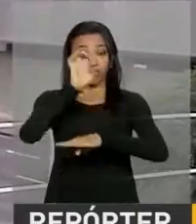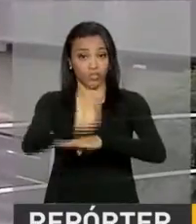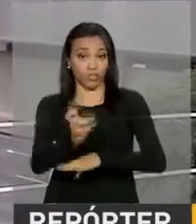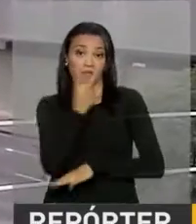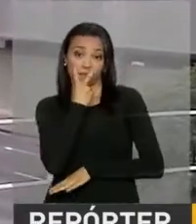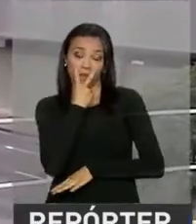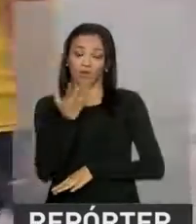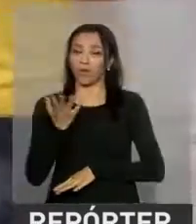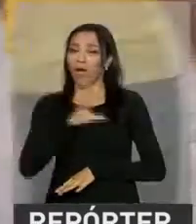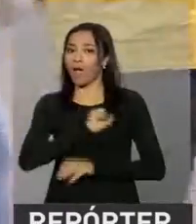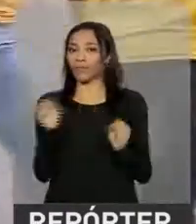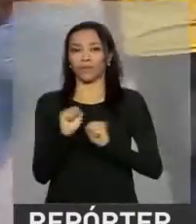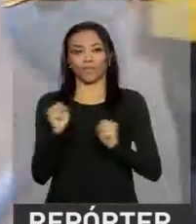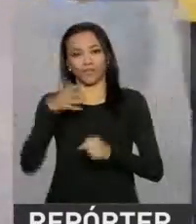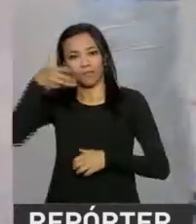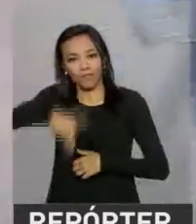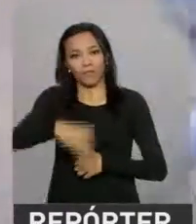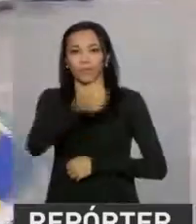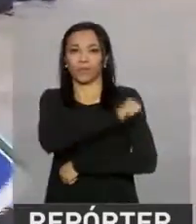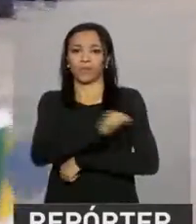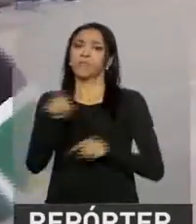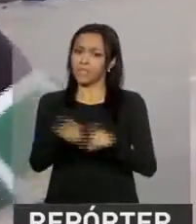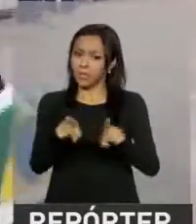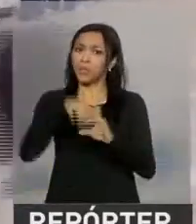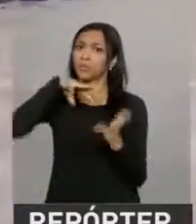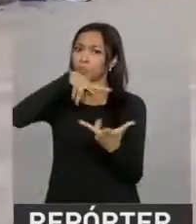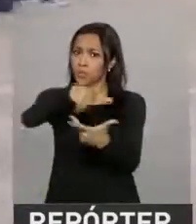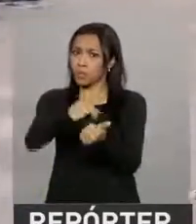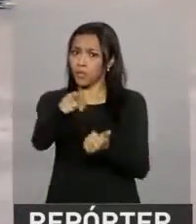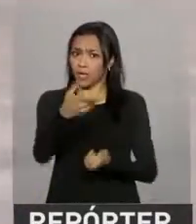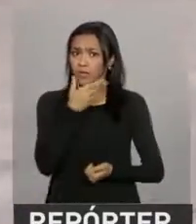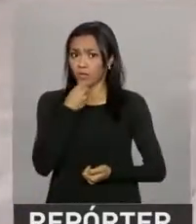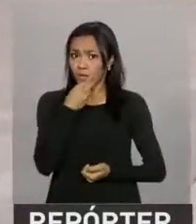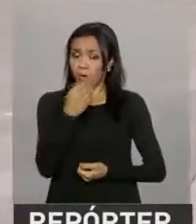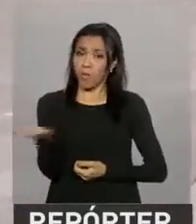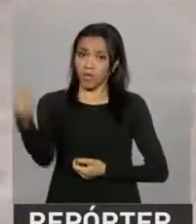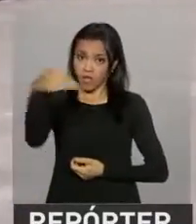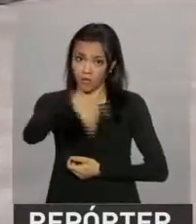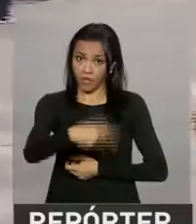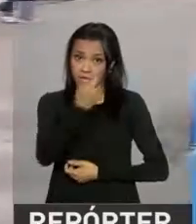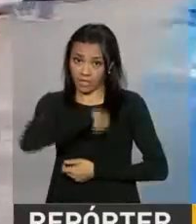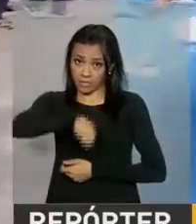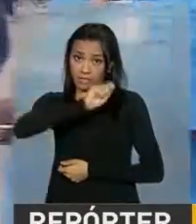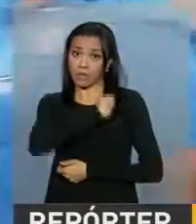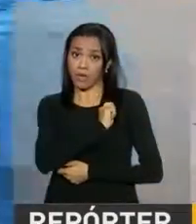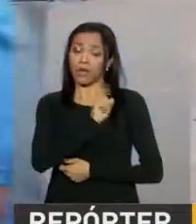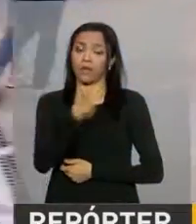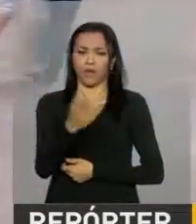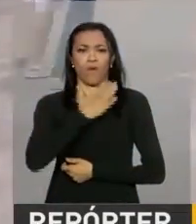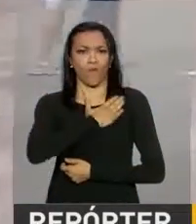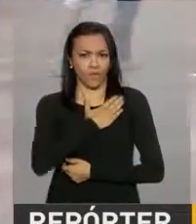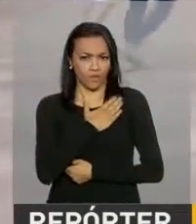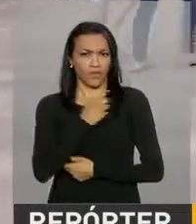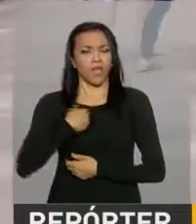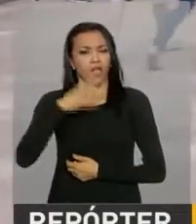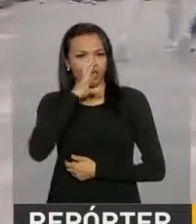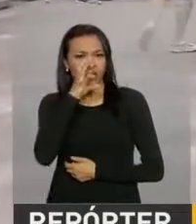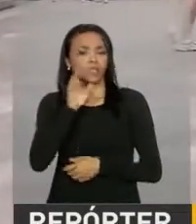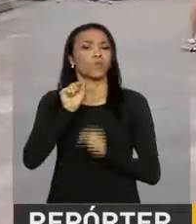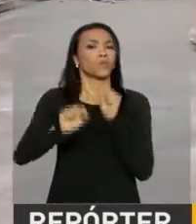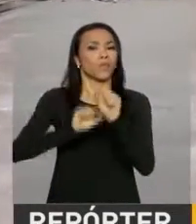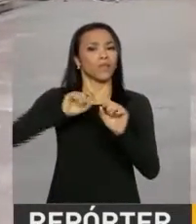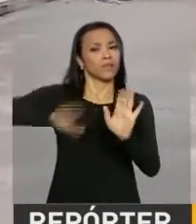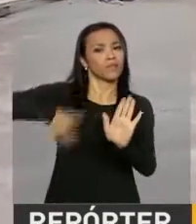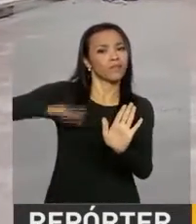experiência está no rio e do mundo também esse espanhol gostou do que viu gostei muito eu assisti notas ao